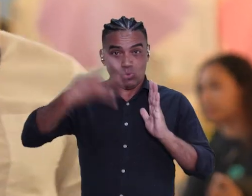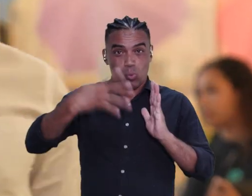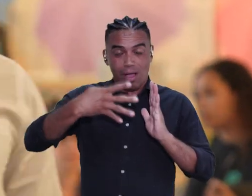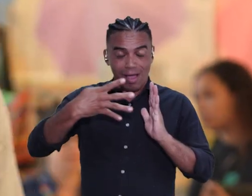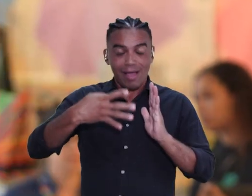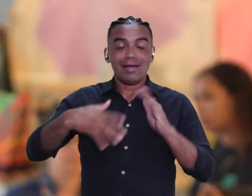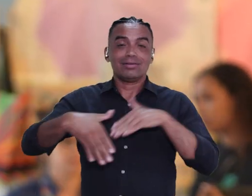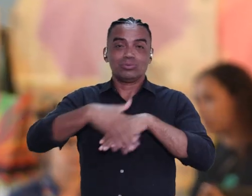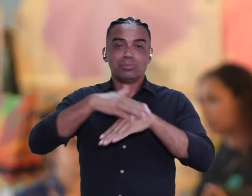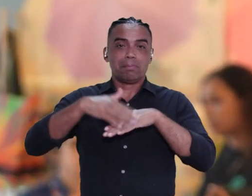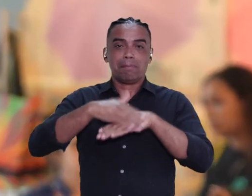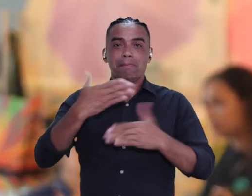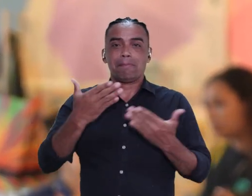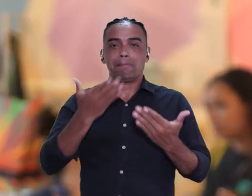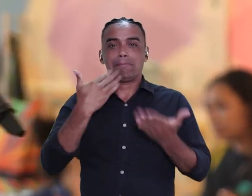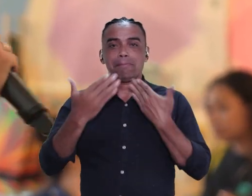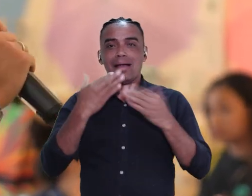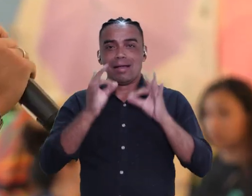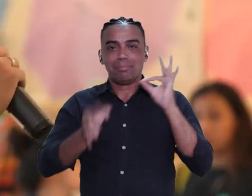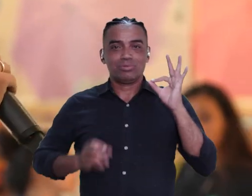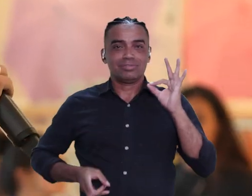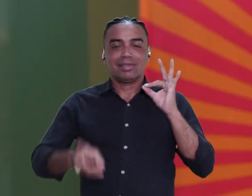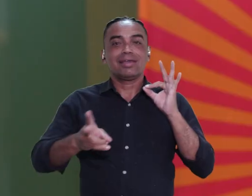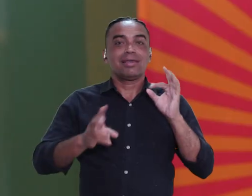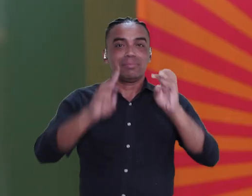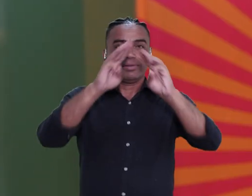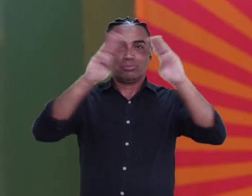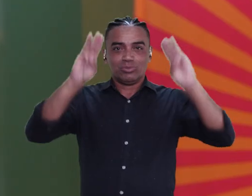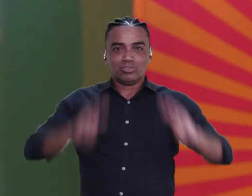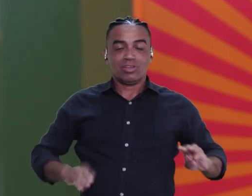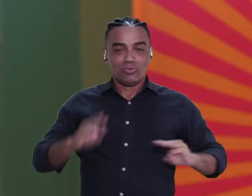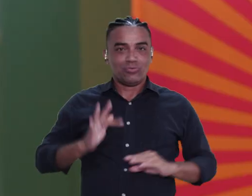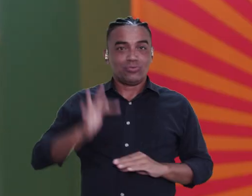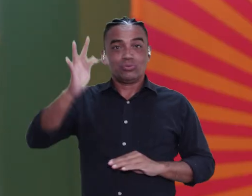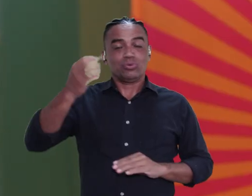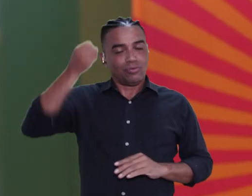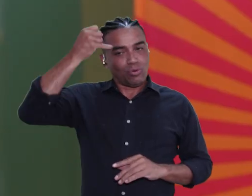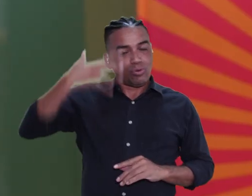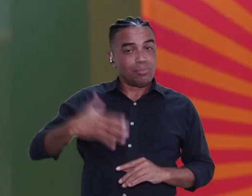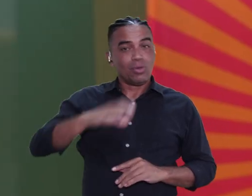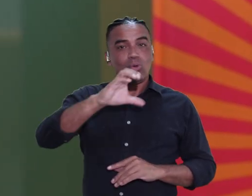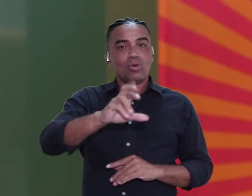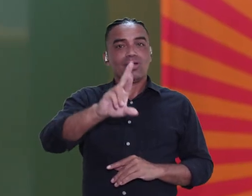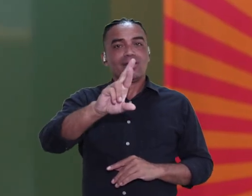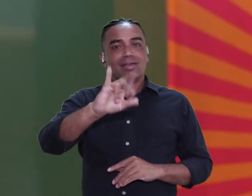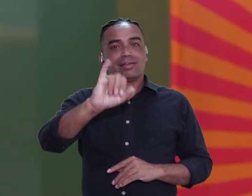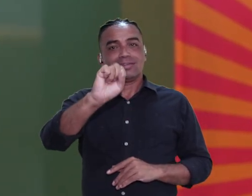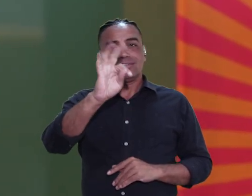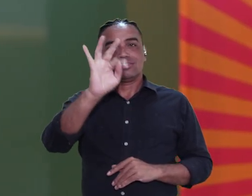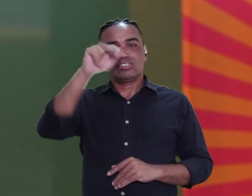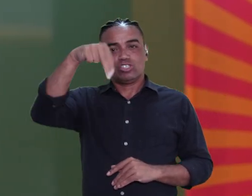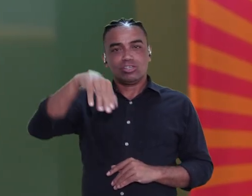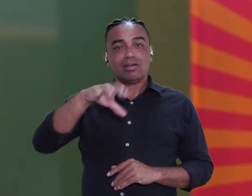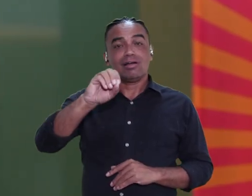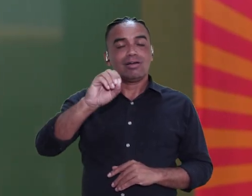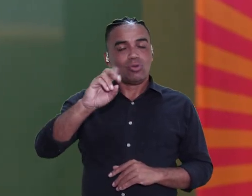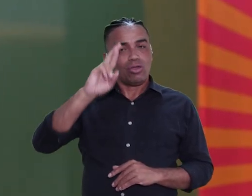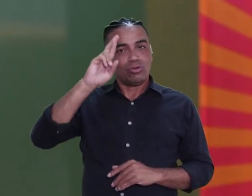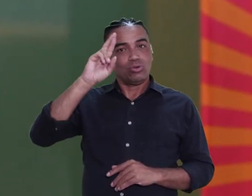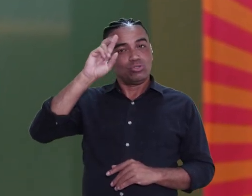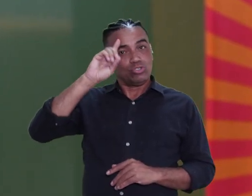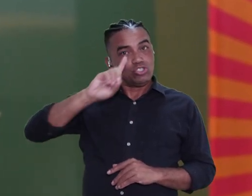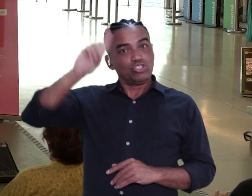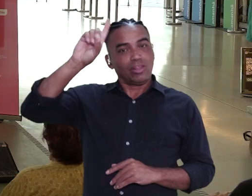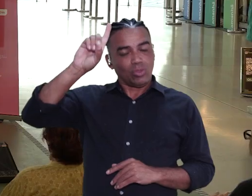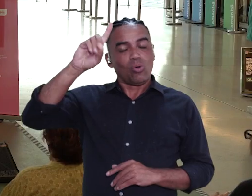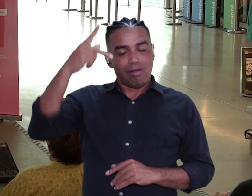aqui do Sempre um Papo aqui no Museu da Manhã. Primeiro, fazer minha autodescrição. Meu nome é Cristiano Vasconcelos. Estou como diretor executivo aqui do